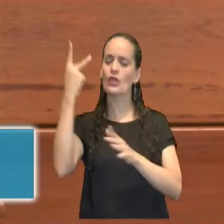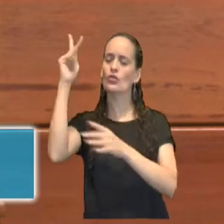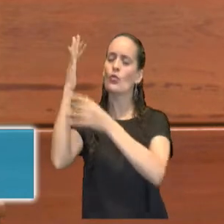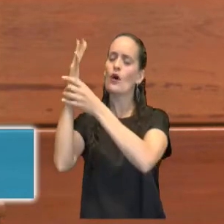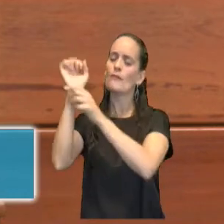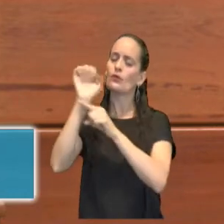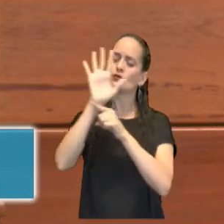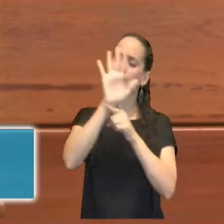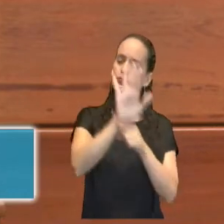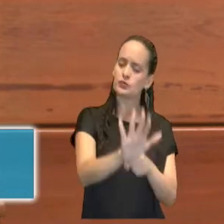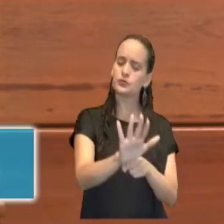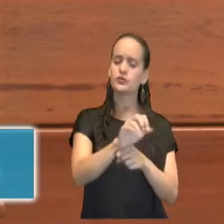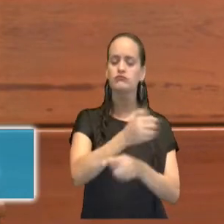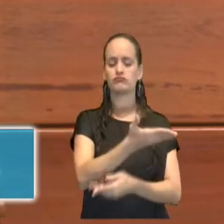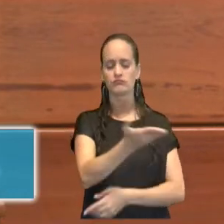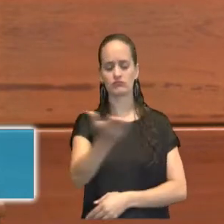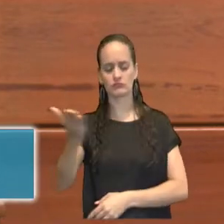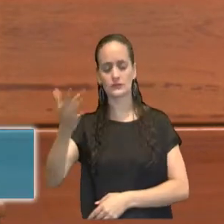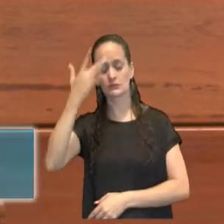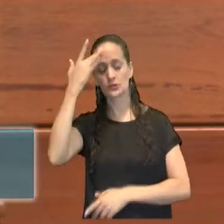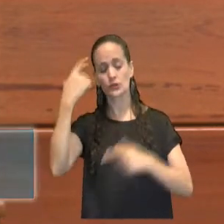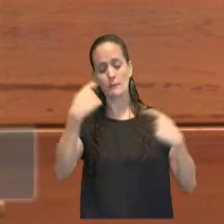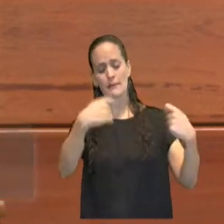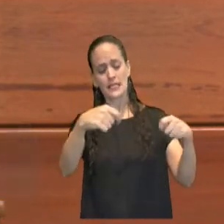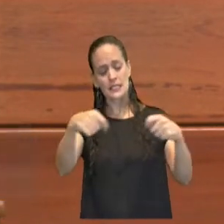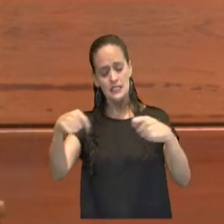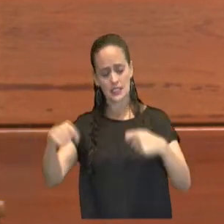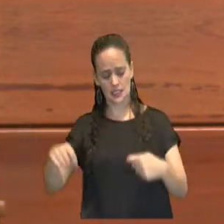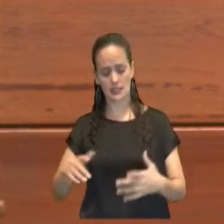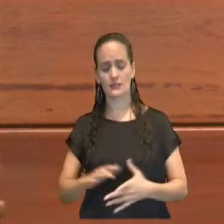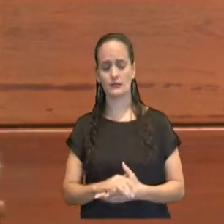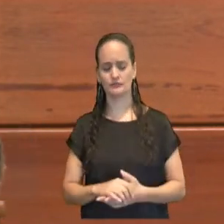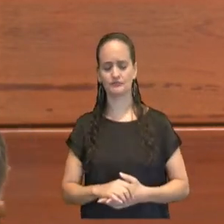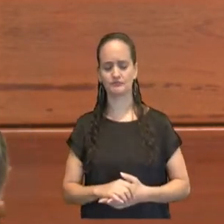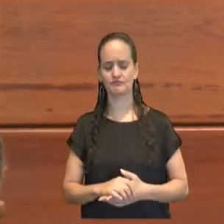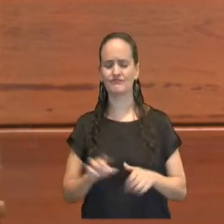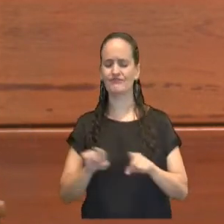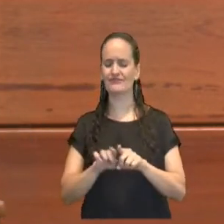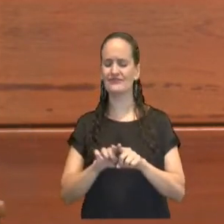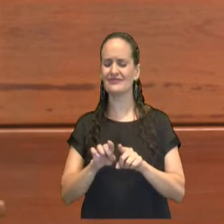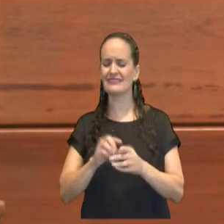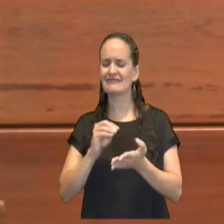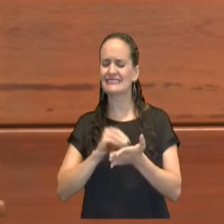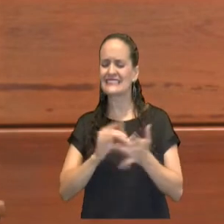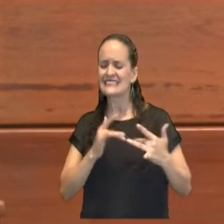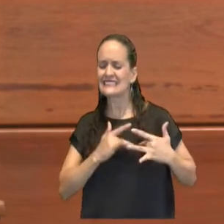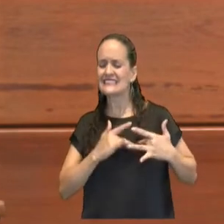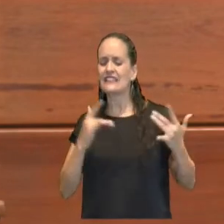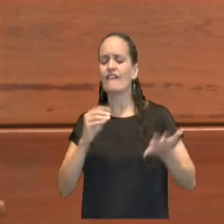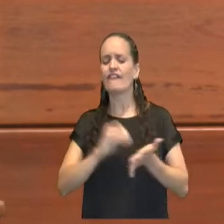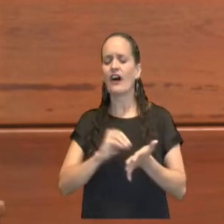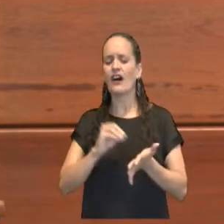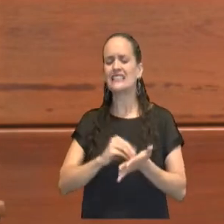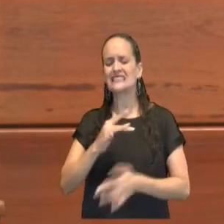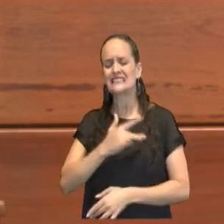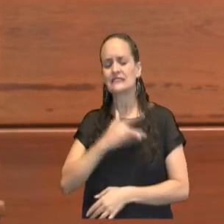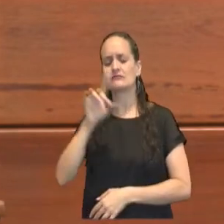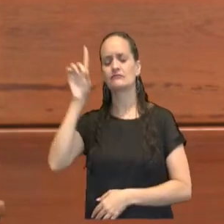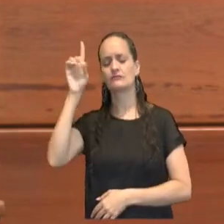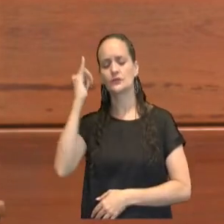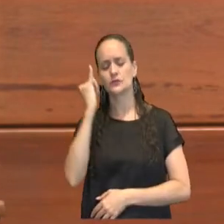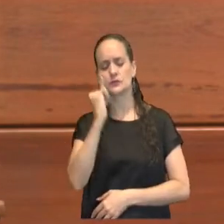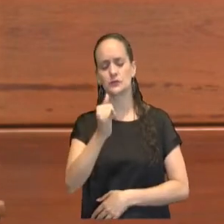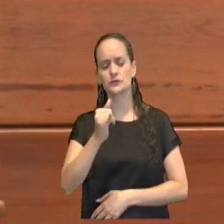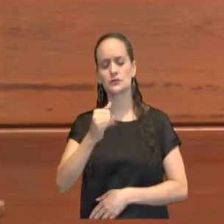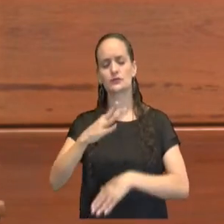mão, Senhor, sobre cada um, sobre aqueles que precisam também, Senhor, meu Deus, aqueles que carecem, Senhor, da tua mão, da tua potente mão, guiando